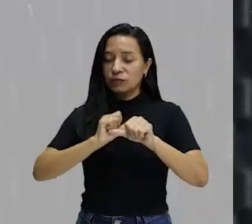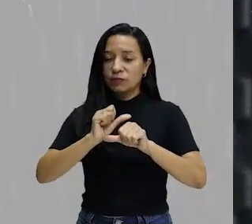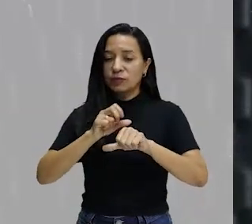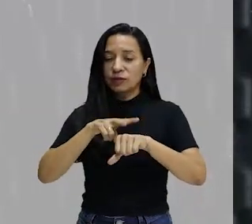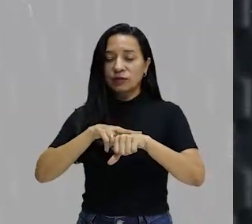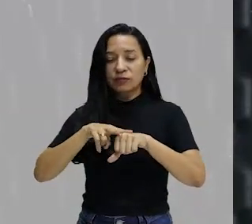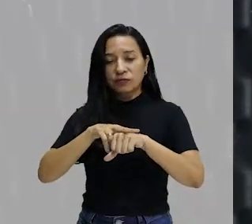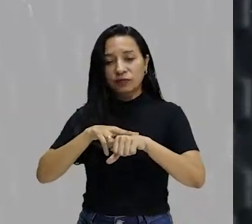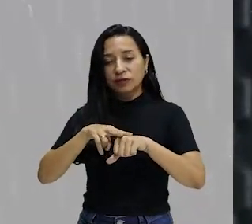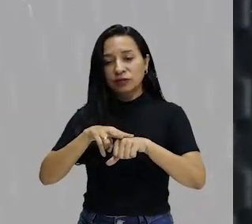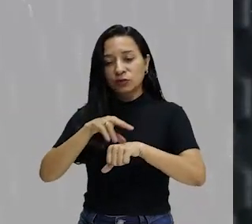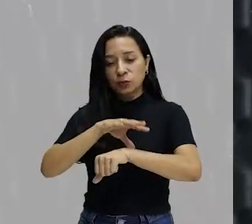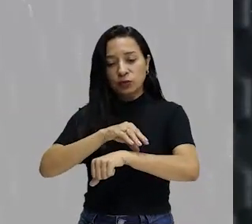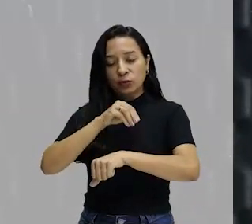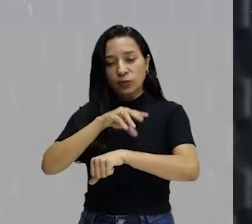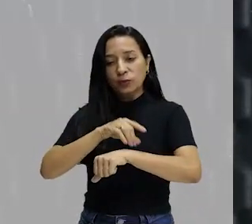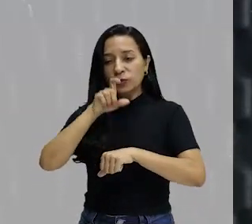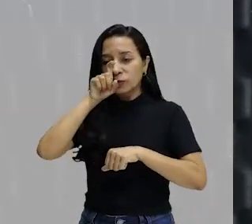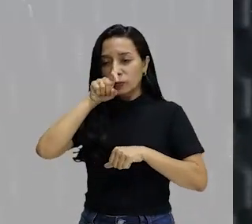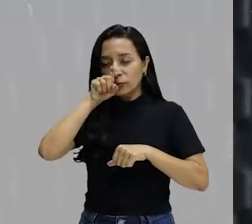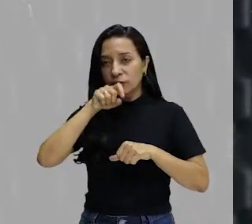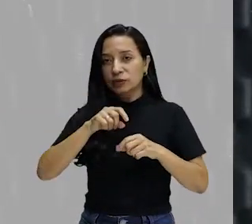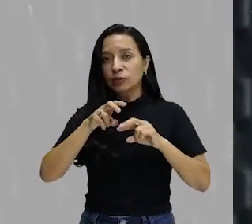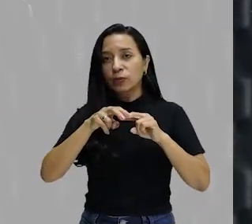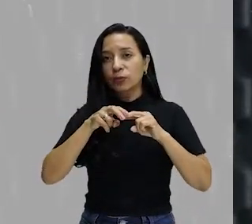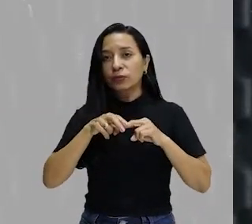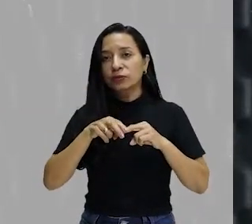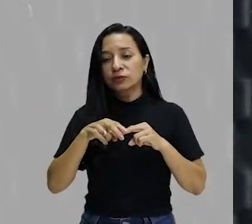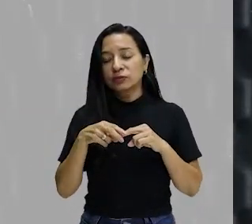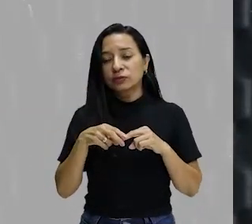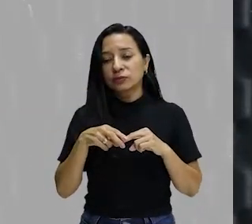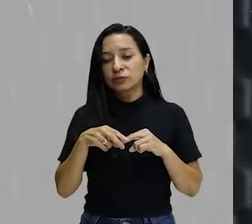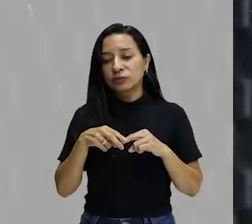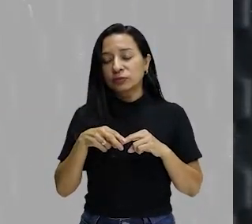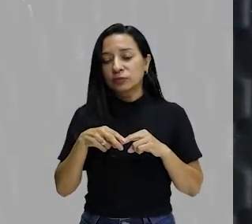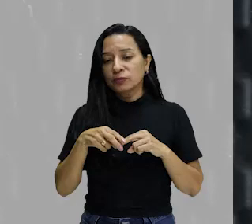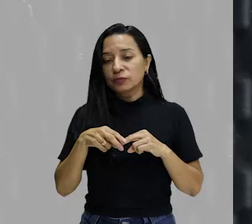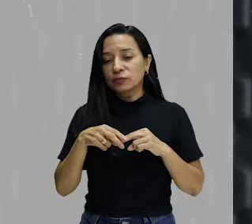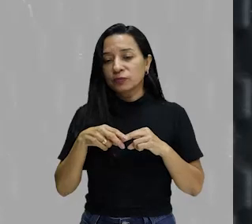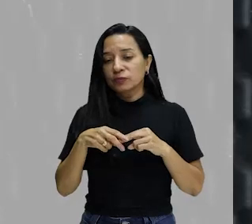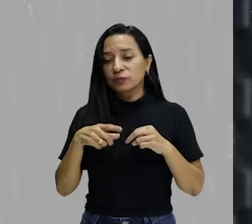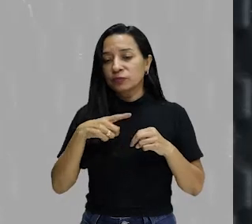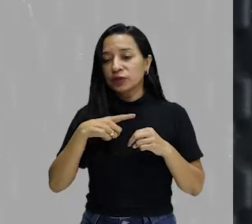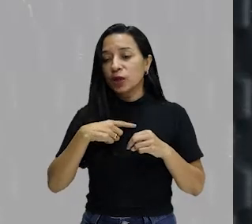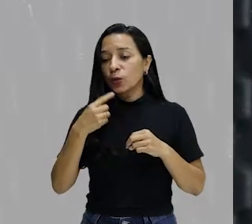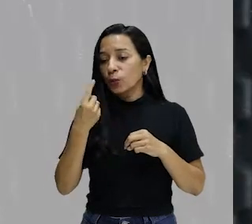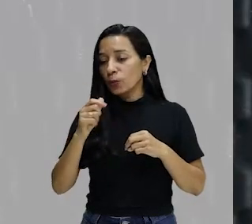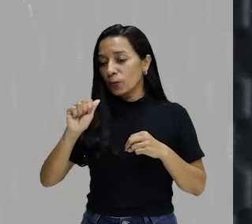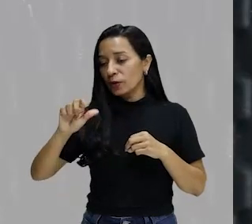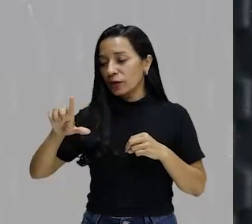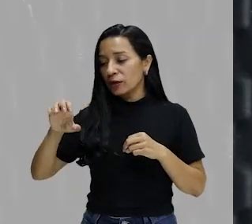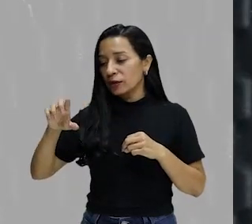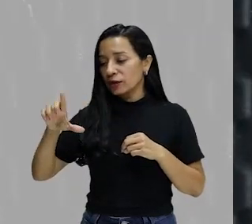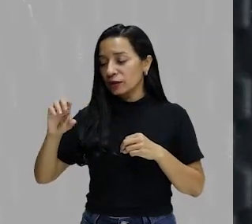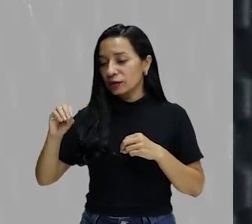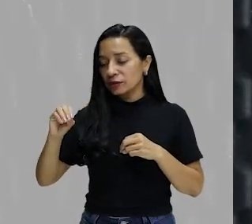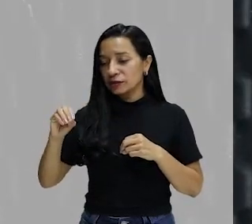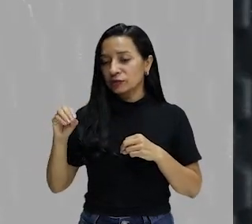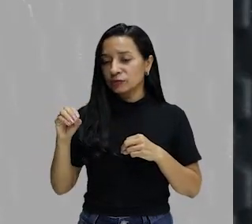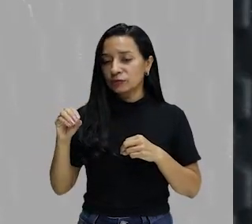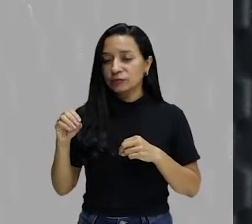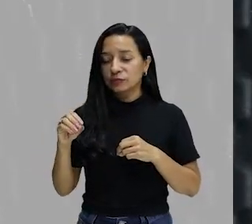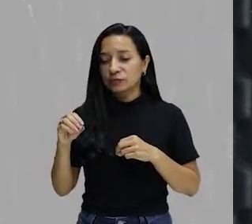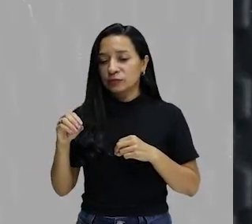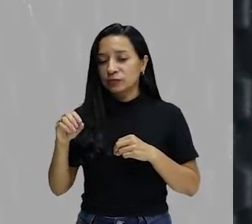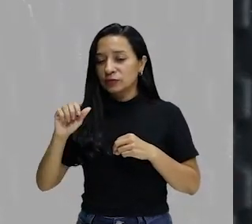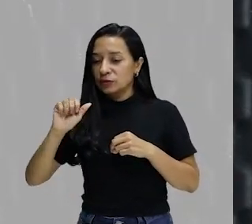verde ali na plumagem desse pássaro. Então, por isso que indivíduos que têm pelo menos um alelo dominante para o gene A e para o gene